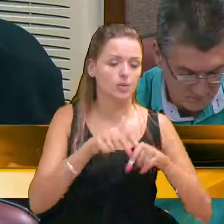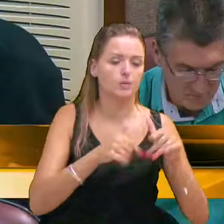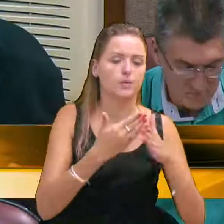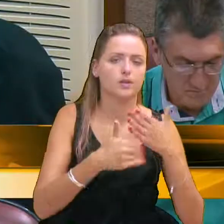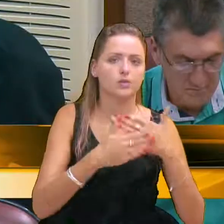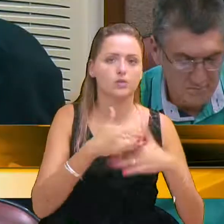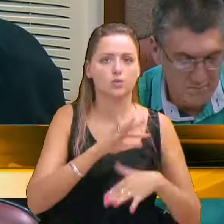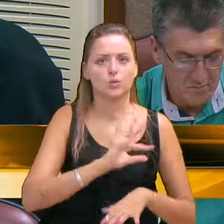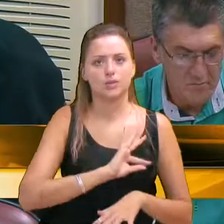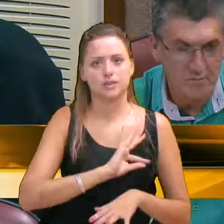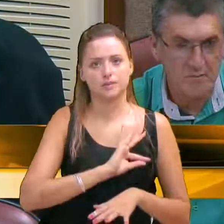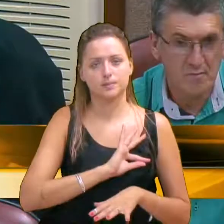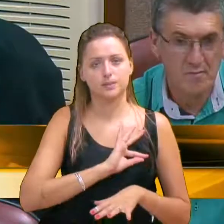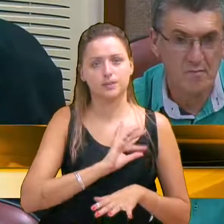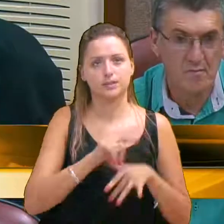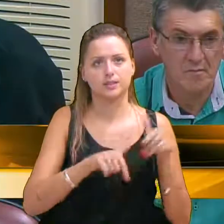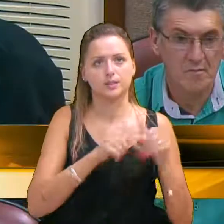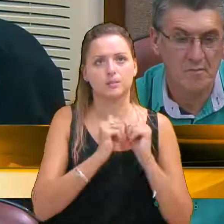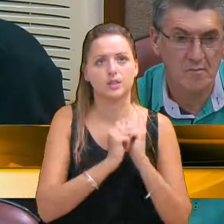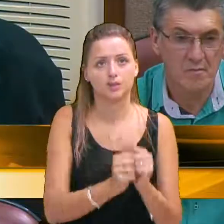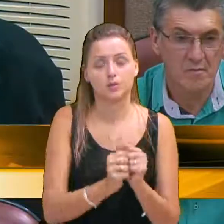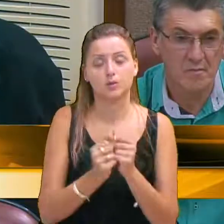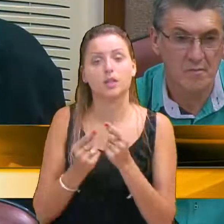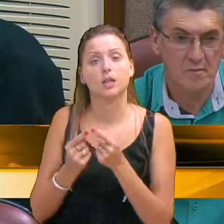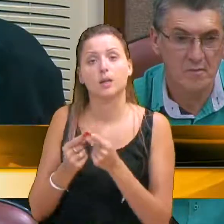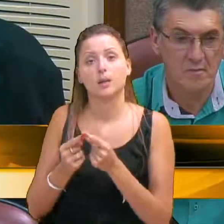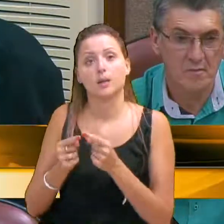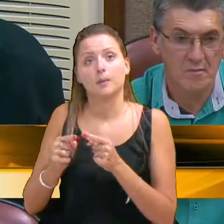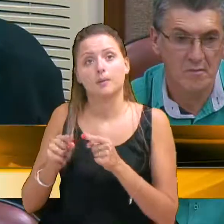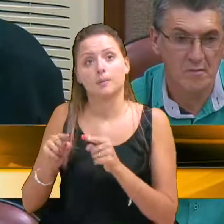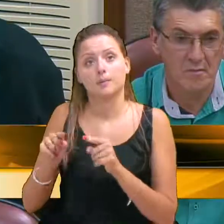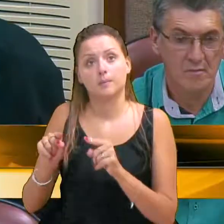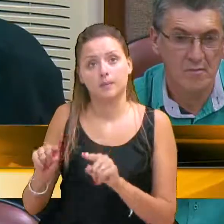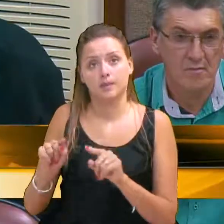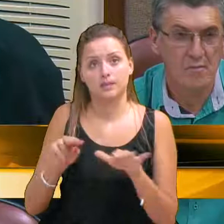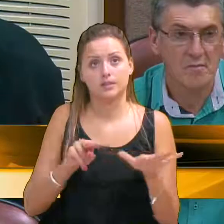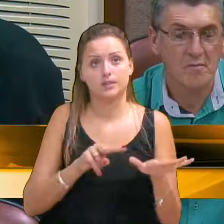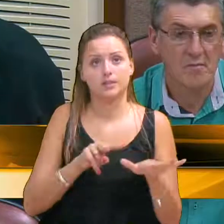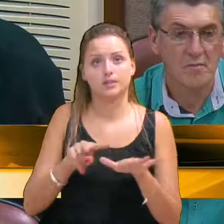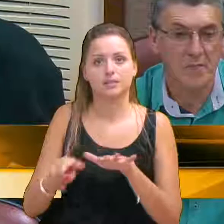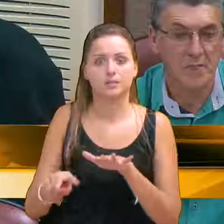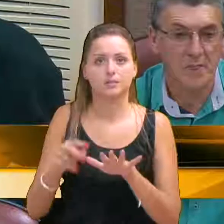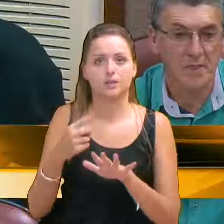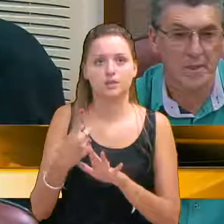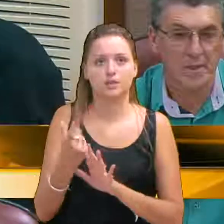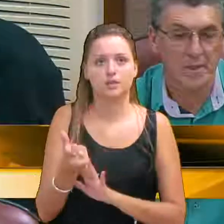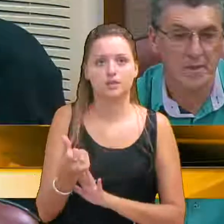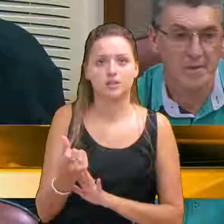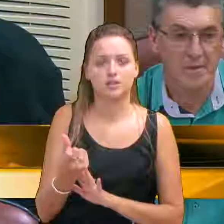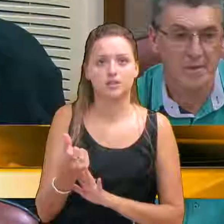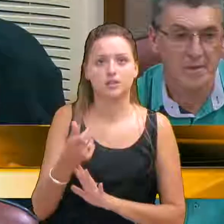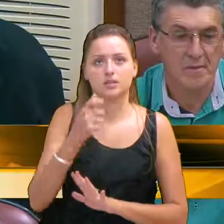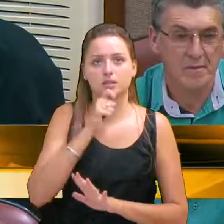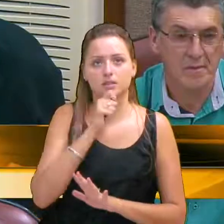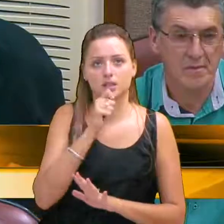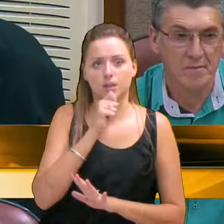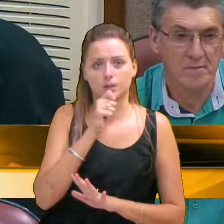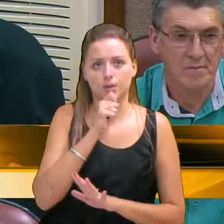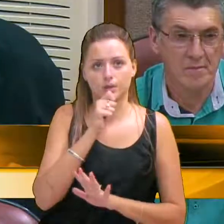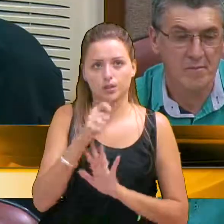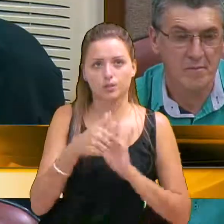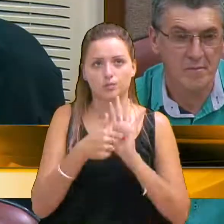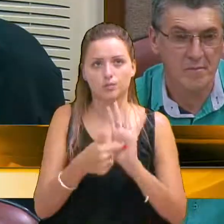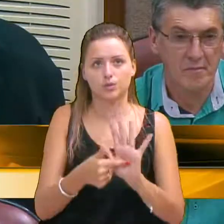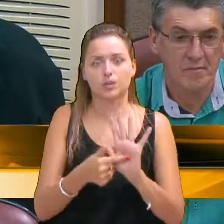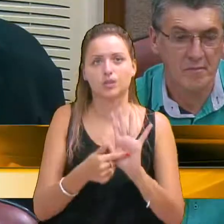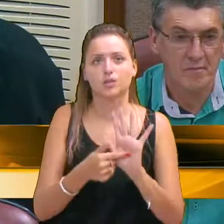essas forças envolvidas. Por outro lado, na semana 16, a reportagem divulgando a redução